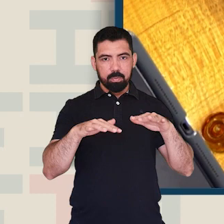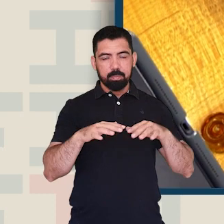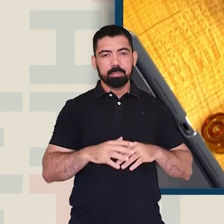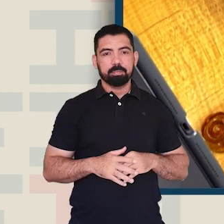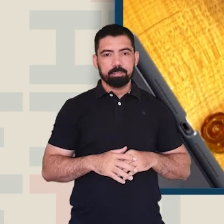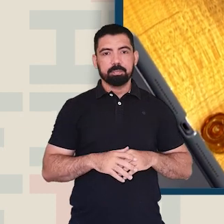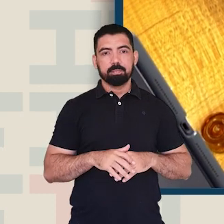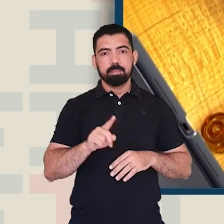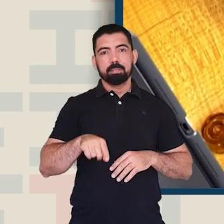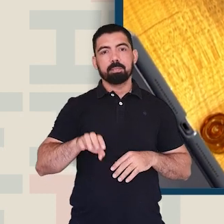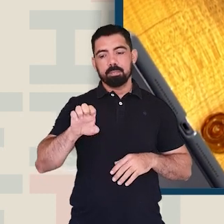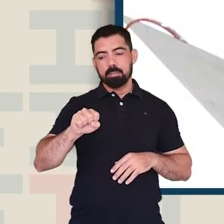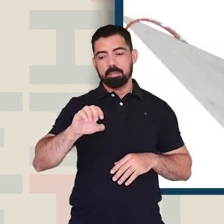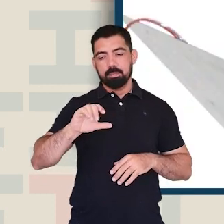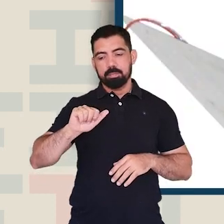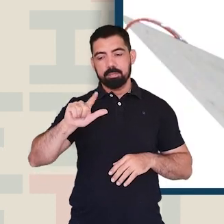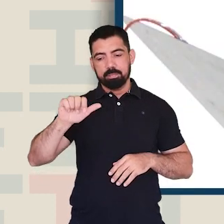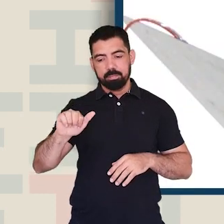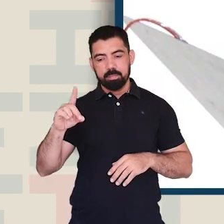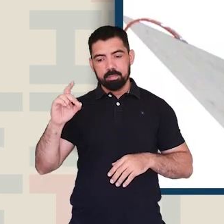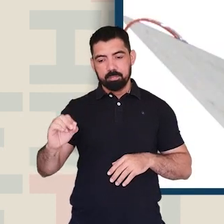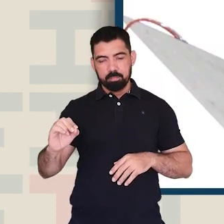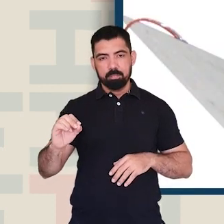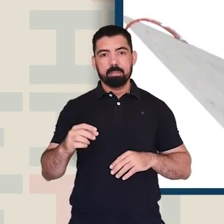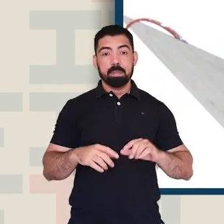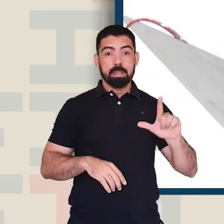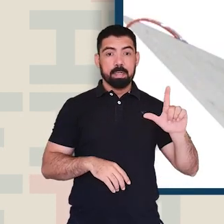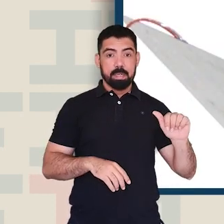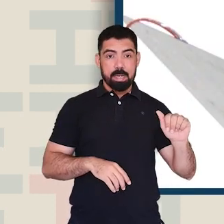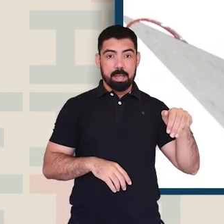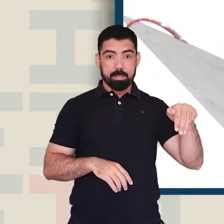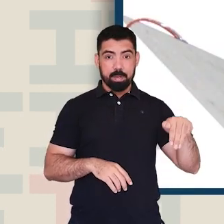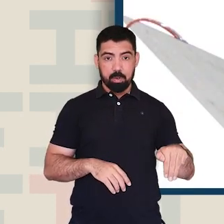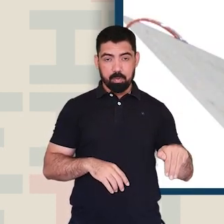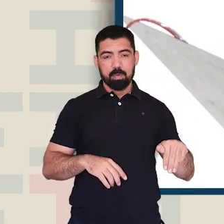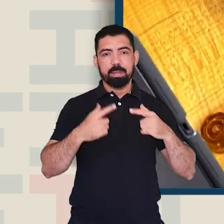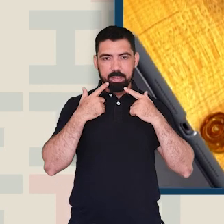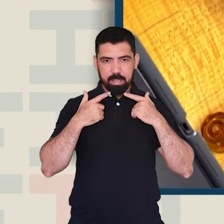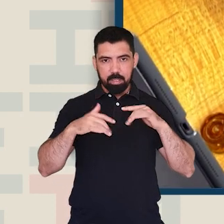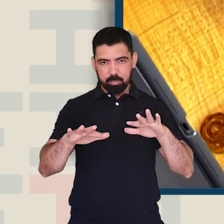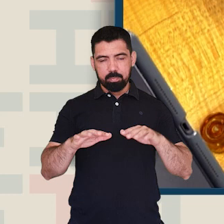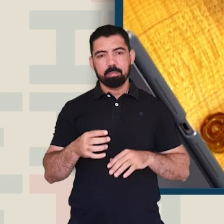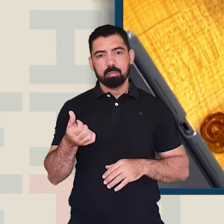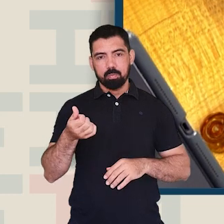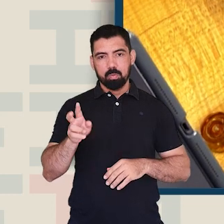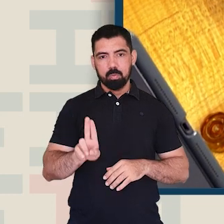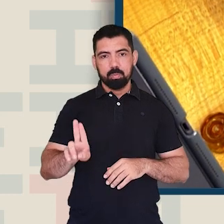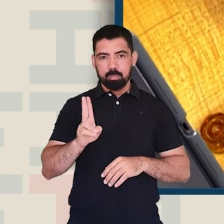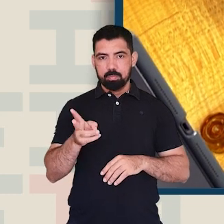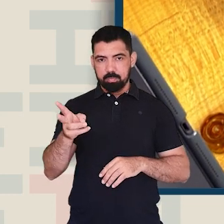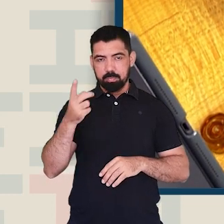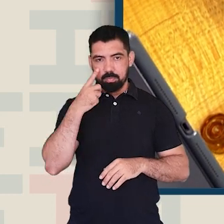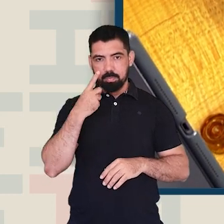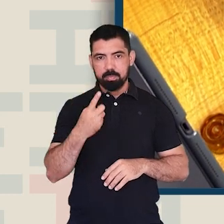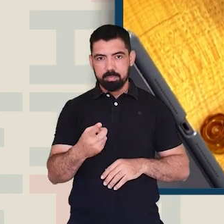natural, né? Que é a escala de Dó, que é a Lá menor natural, ou seja, eu sempre vou partir das sextas. Ó.